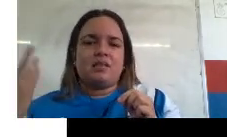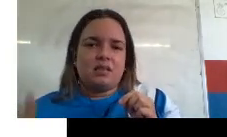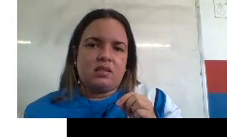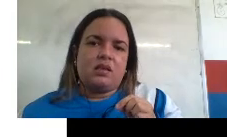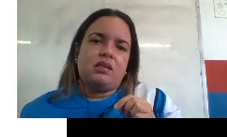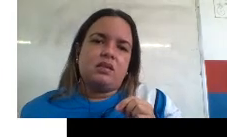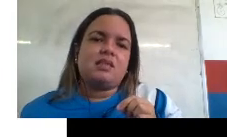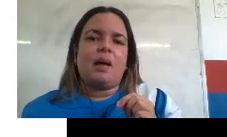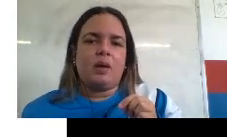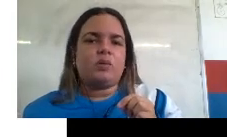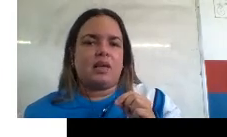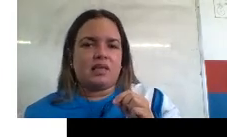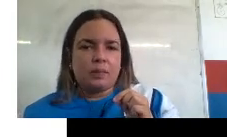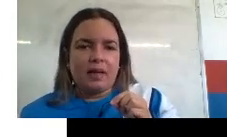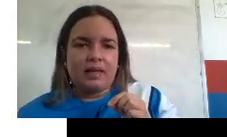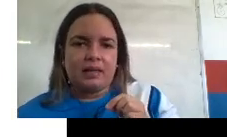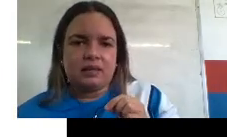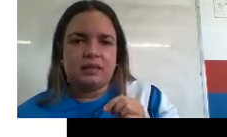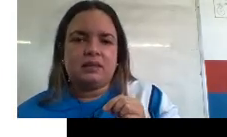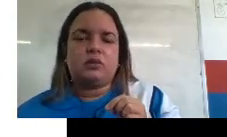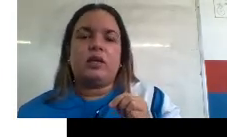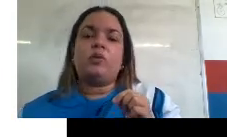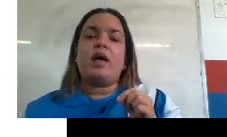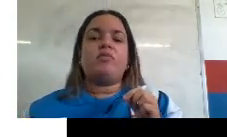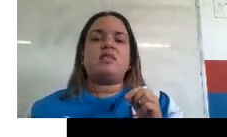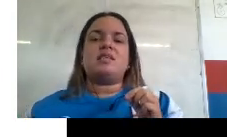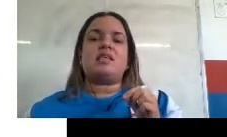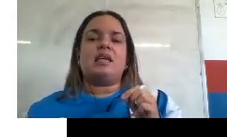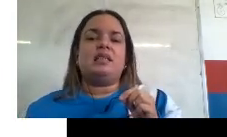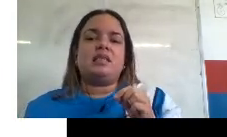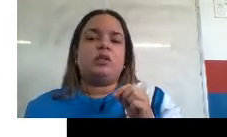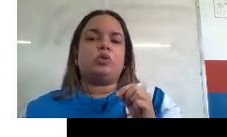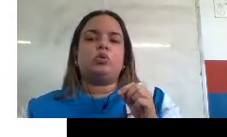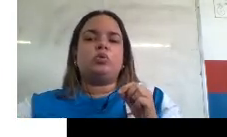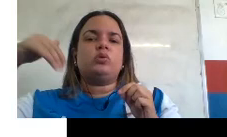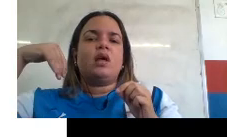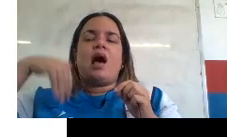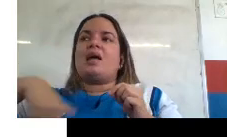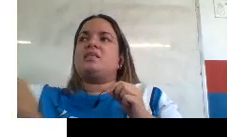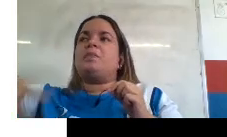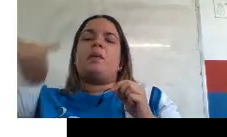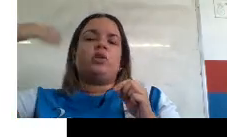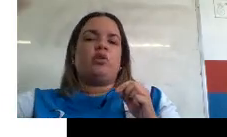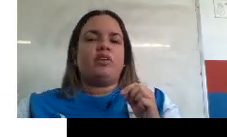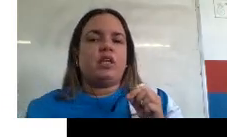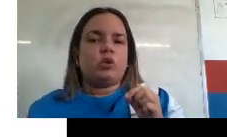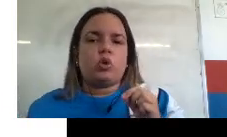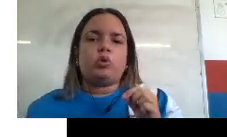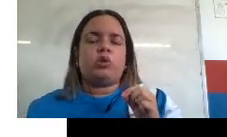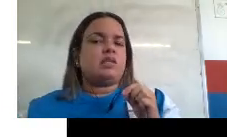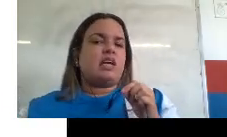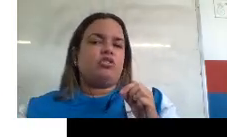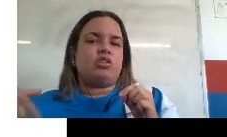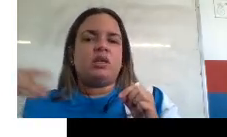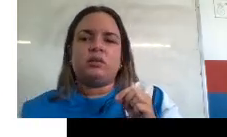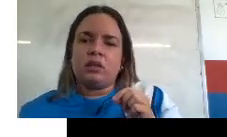gente precisa saber usar essa liberdade. Não é você sair dizendo tudo assim para poder ofender os